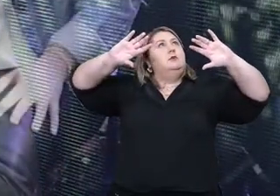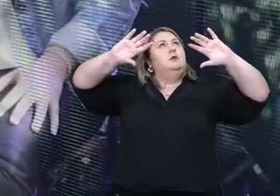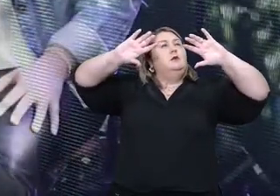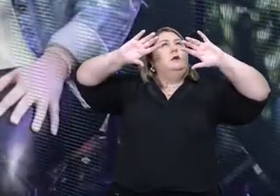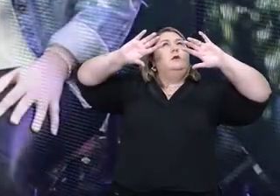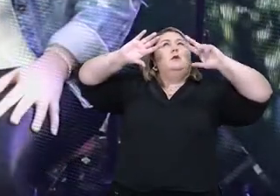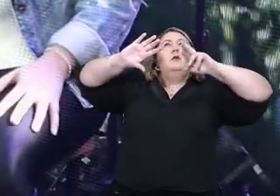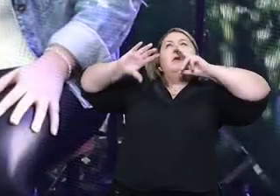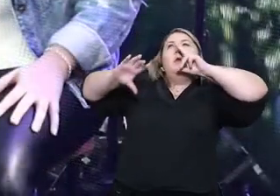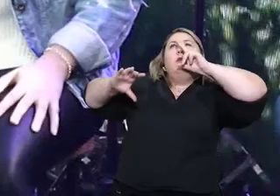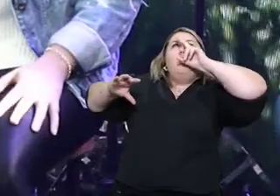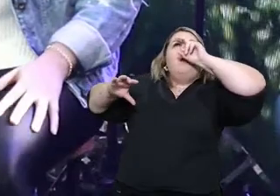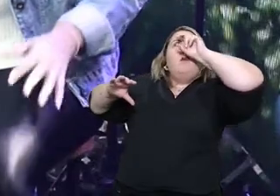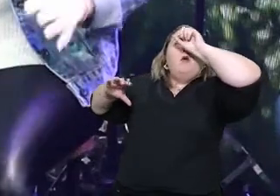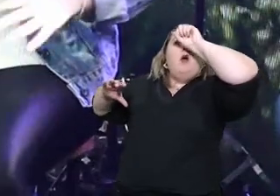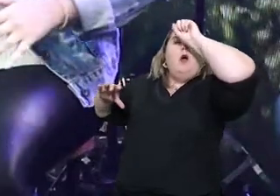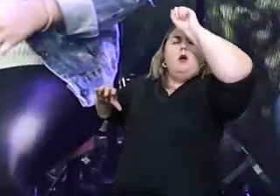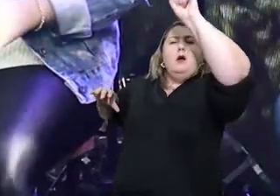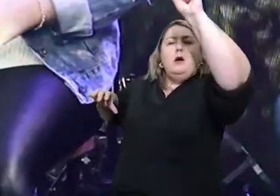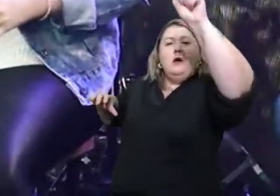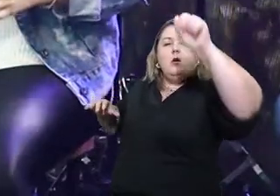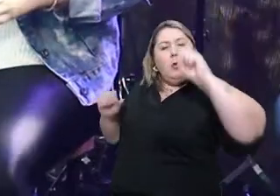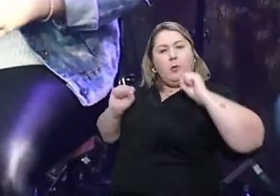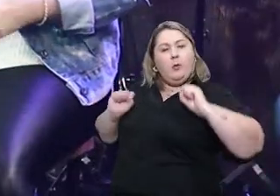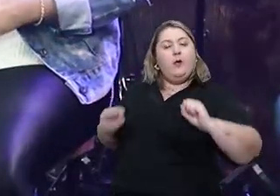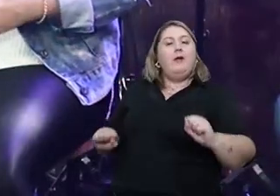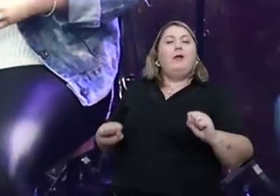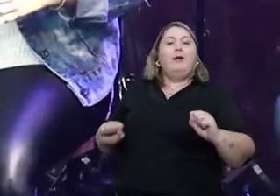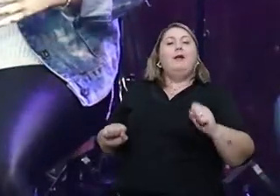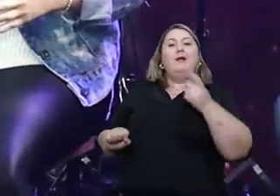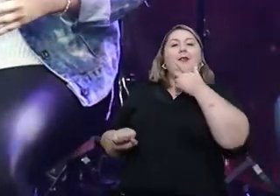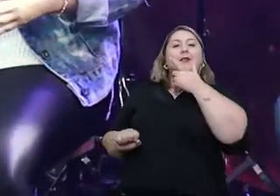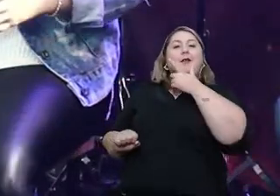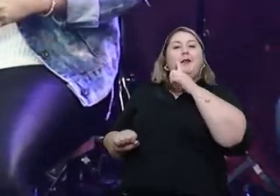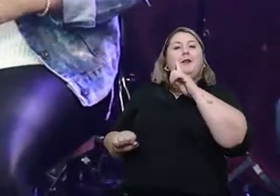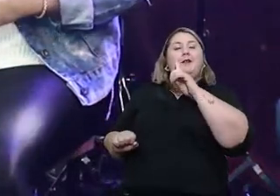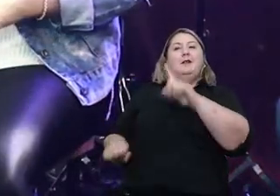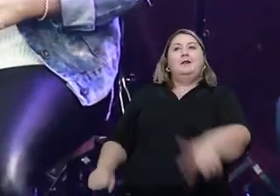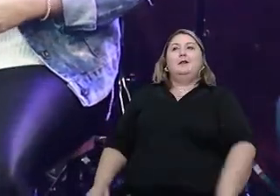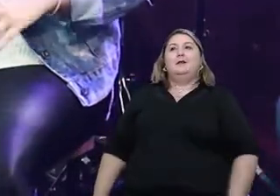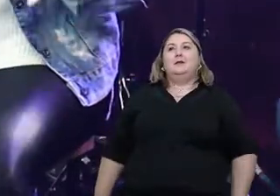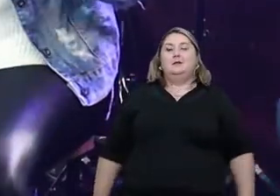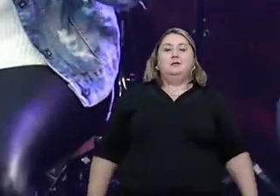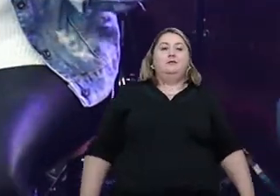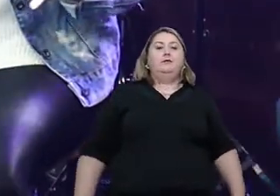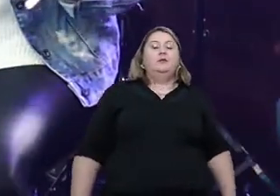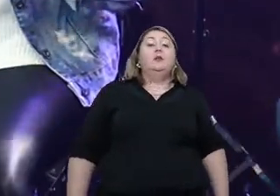subir o mais alto que eu puder,